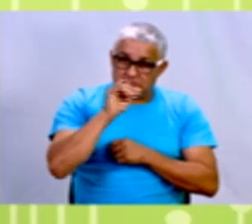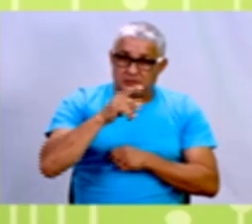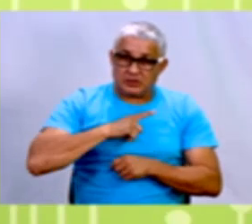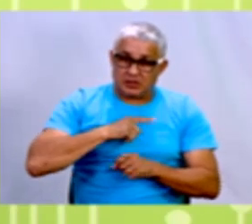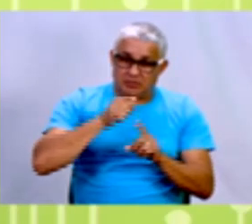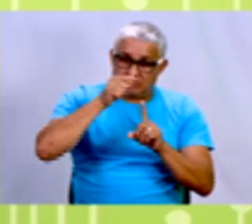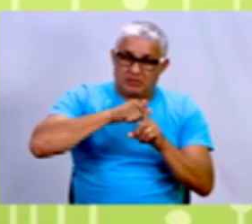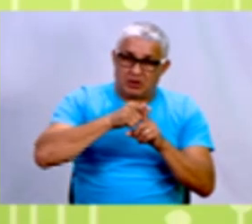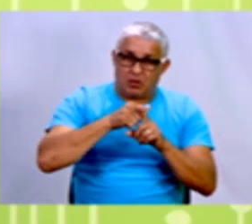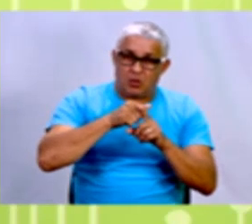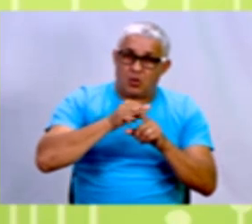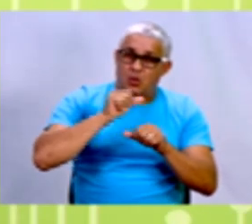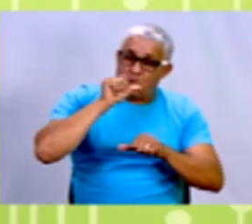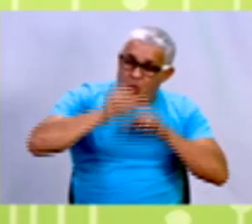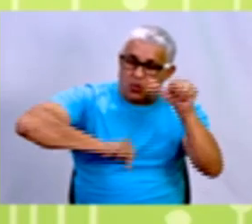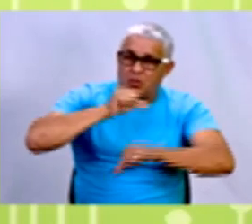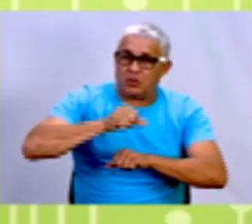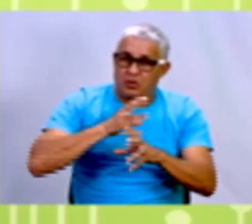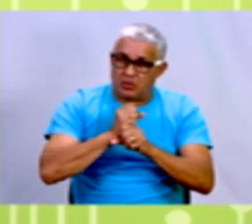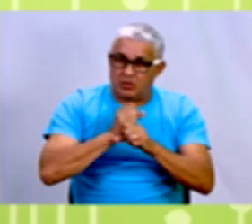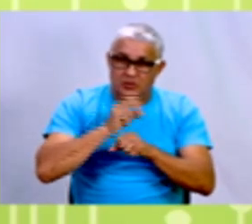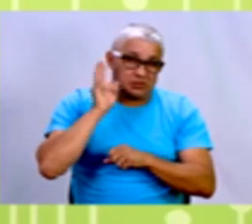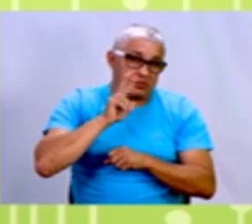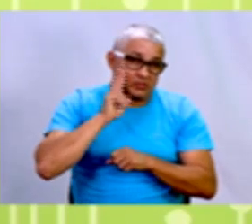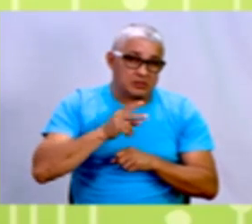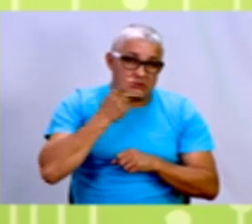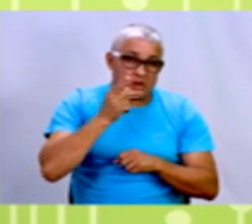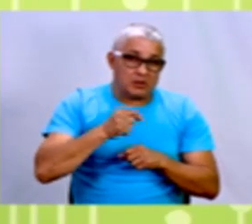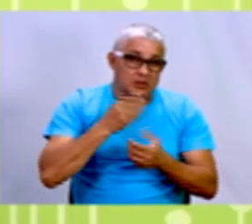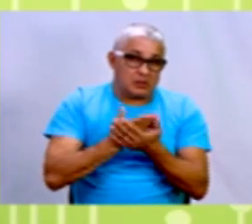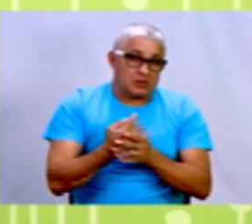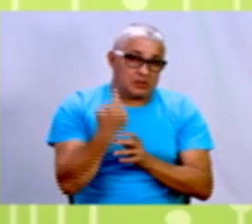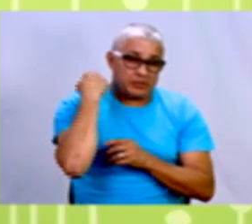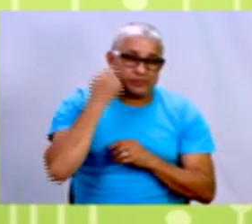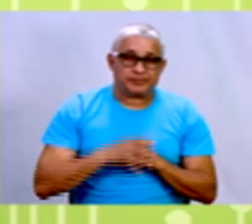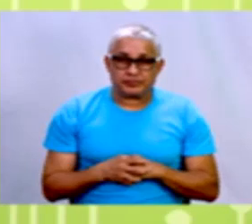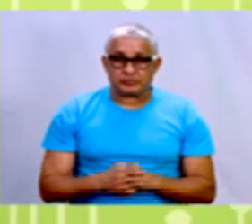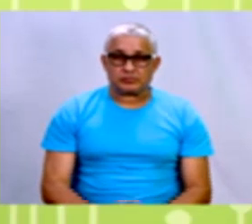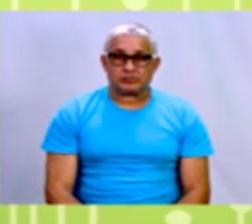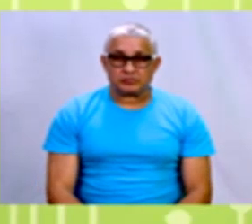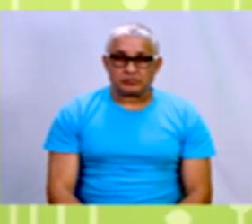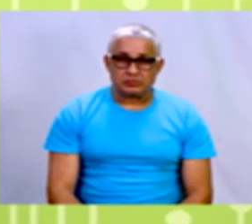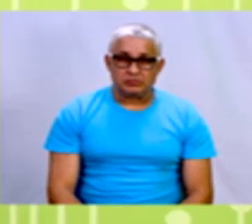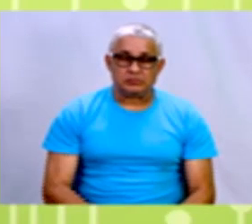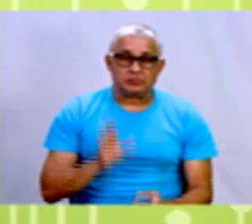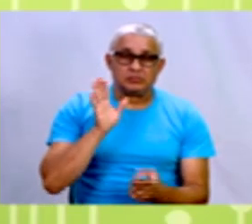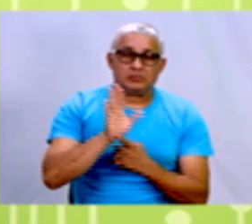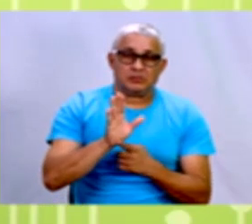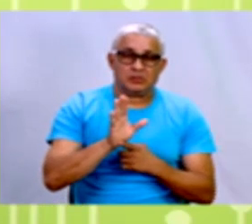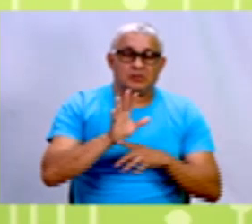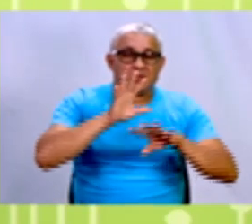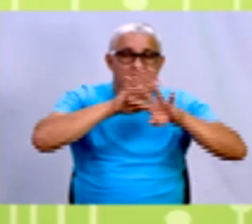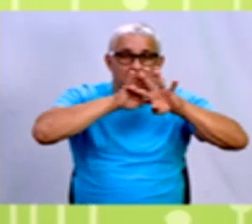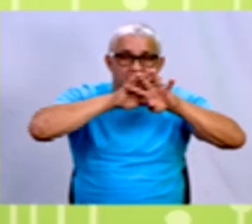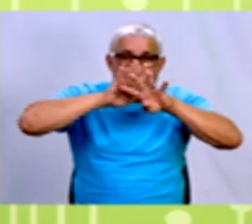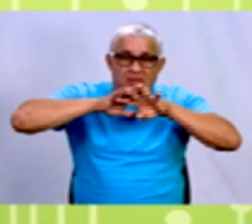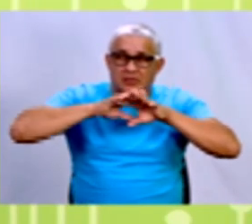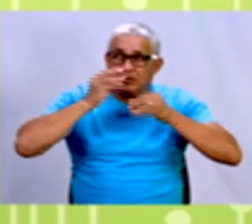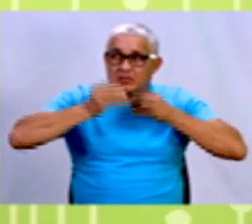E vice-versa, assim a gente vai fazer. Lembra que a gente falou até nas aulas anteriores mostrou aquela tabelinha, como que